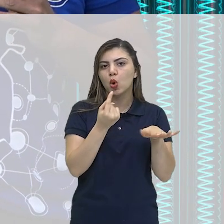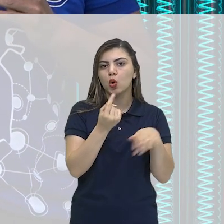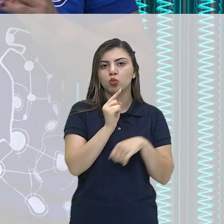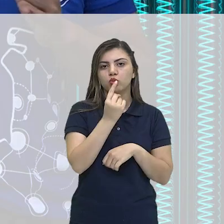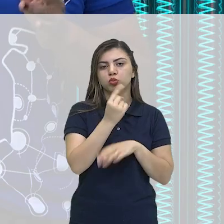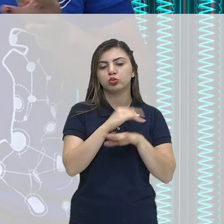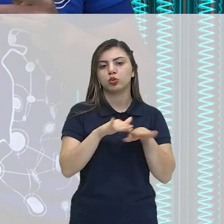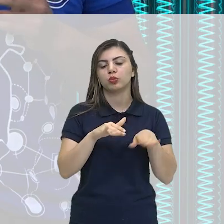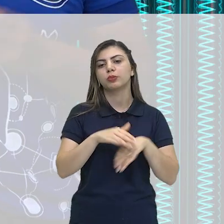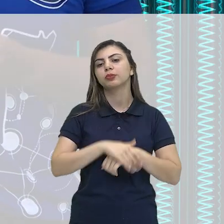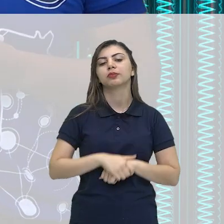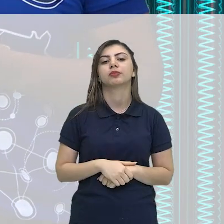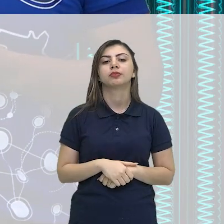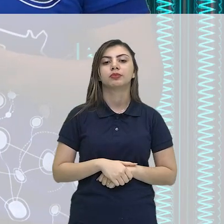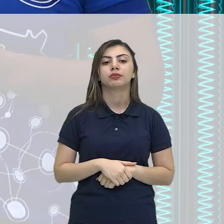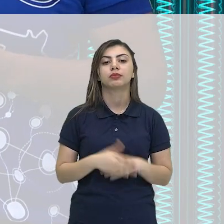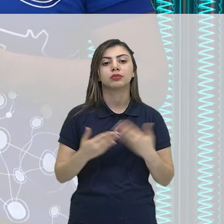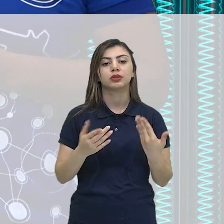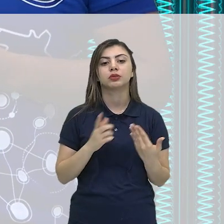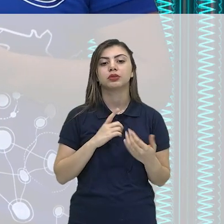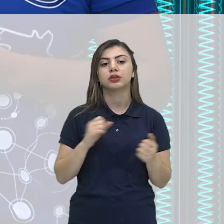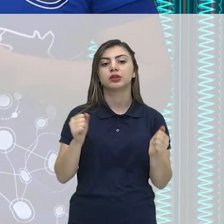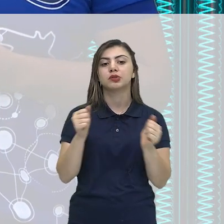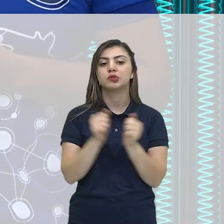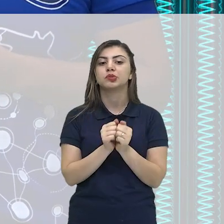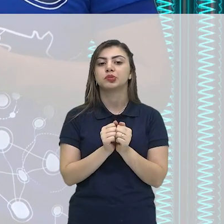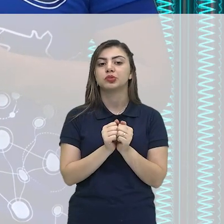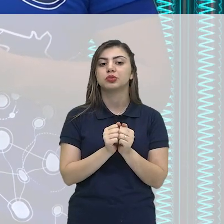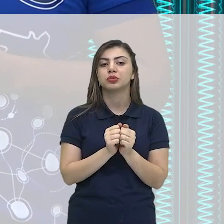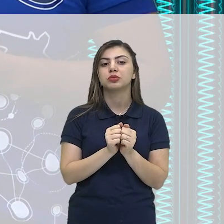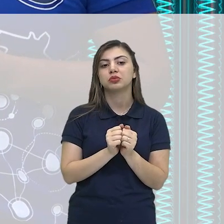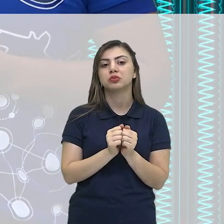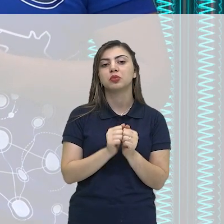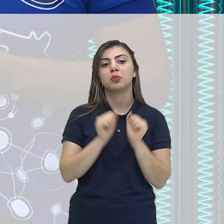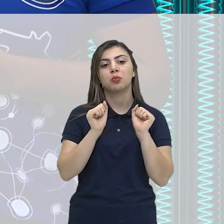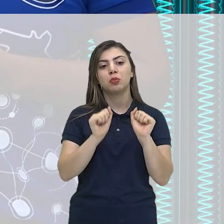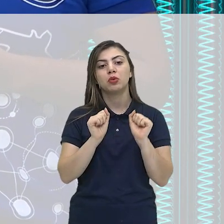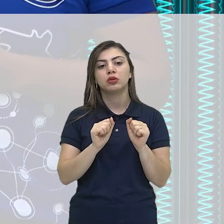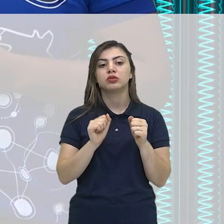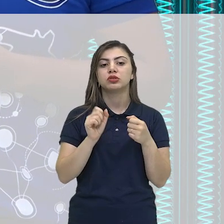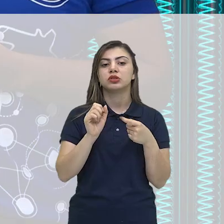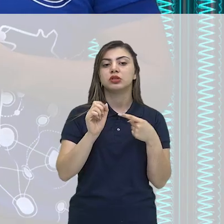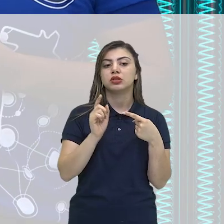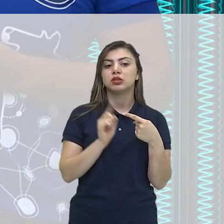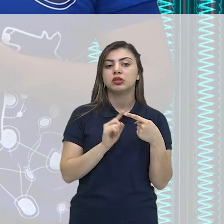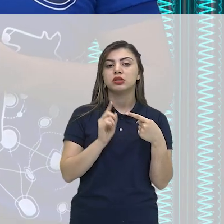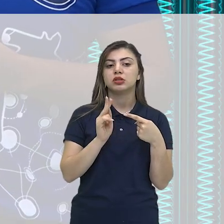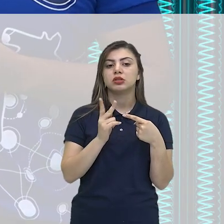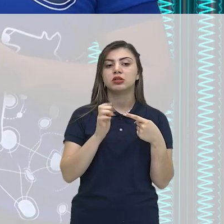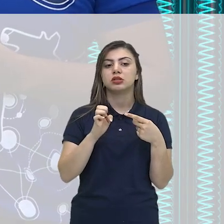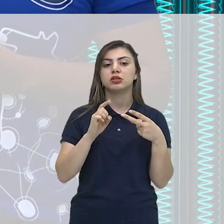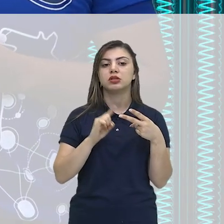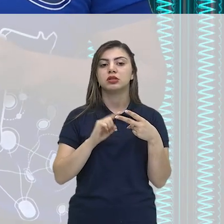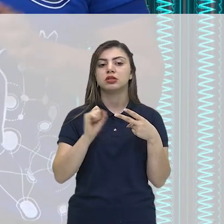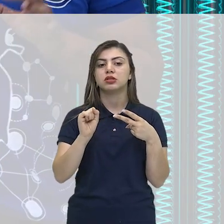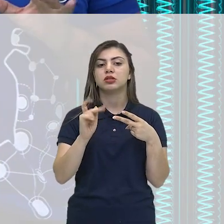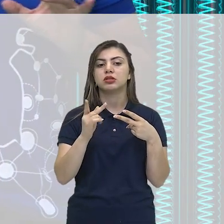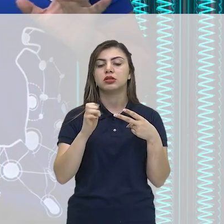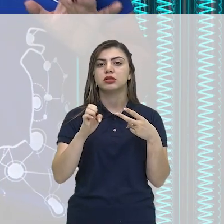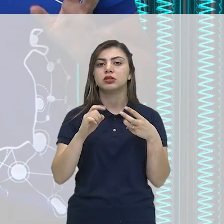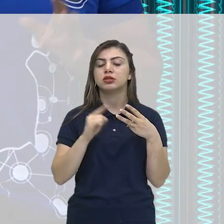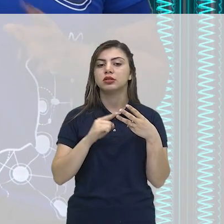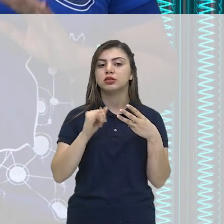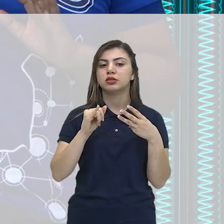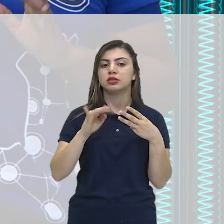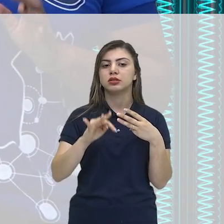que eles vão acompanhar aqui o is, como no caso he, she, is. It is, tá bom? Aqui, o you are,